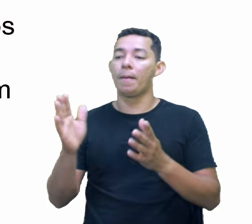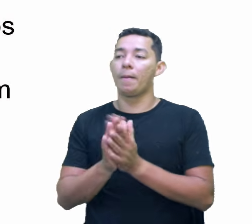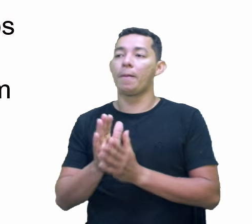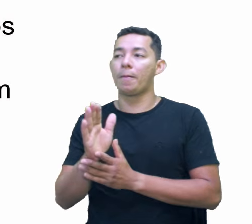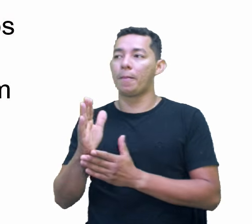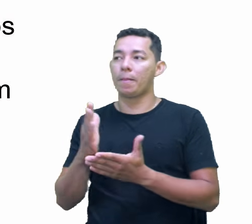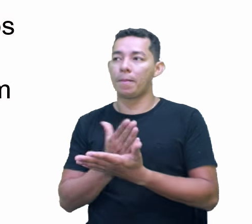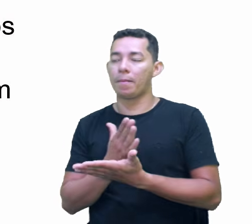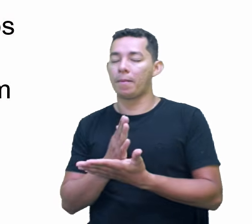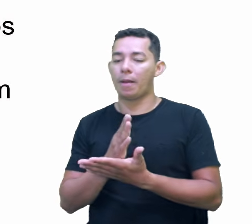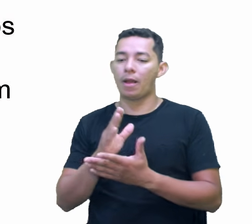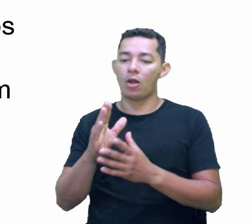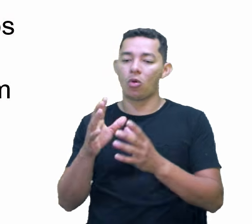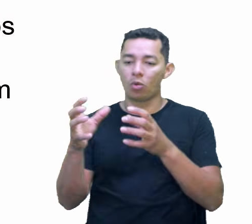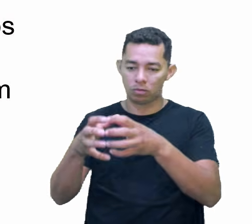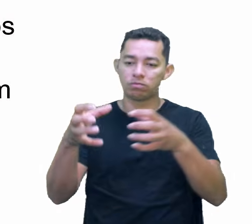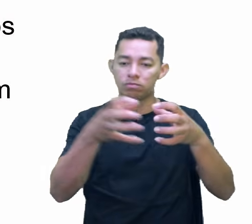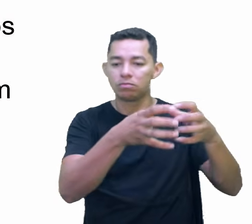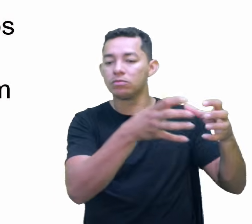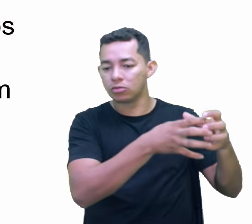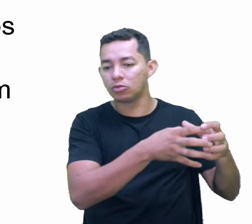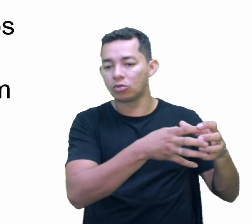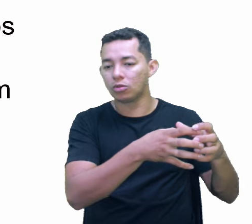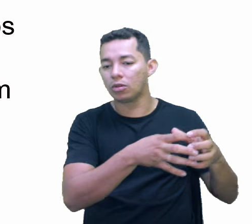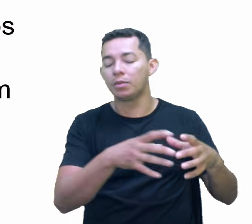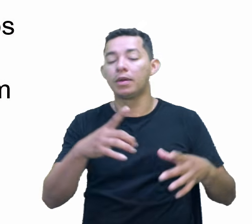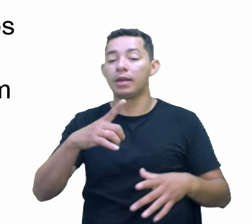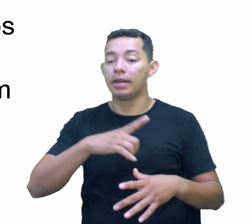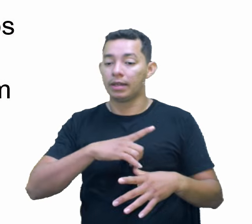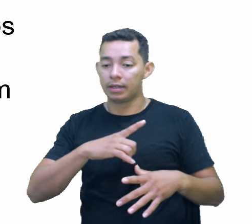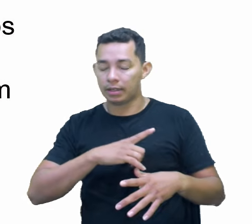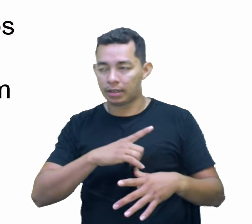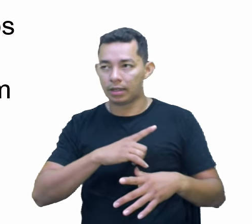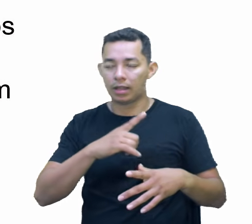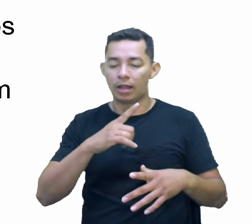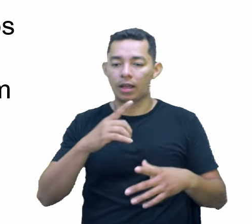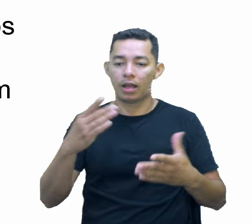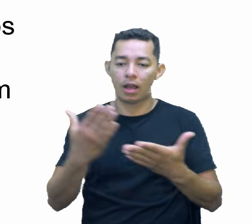conseguem sobreviver numa determinada condição.